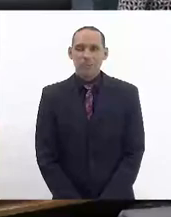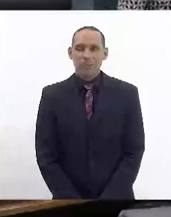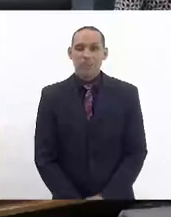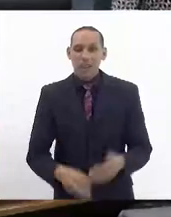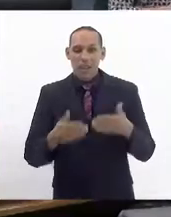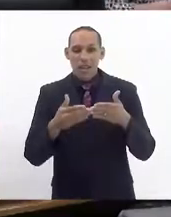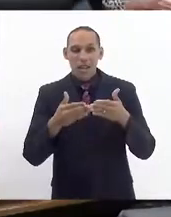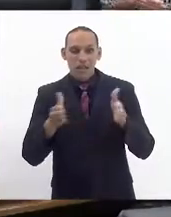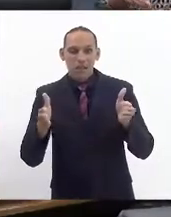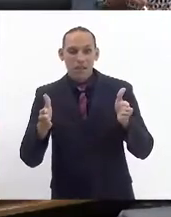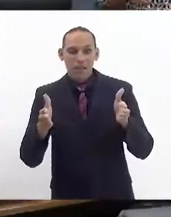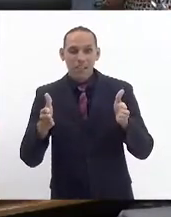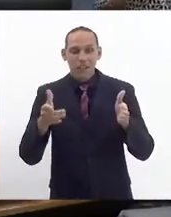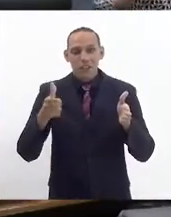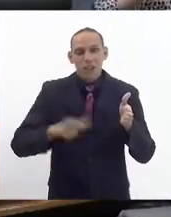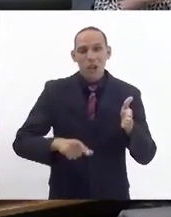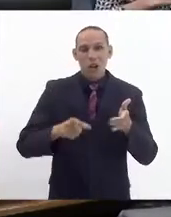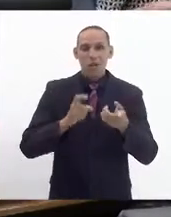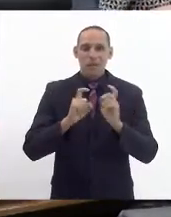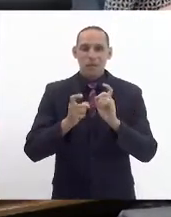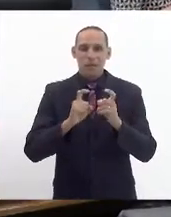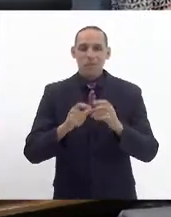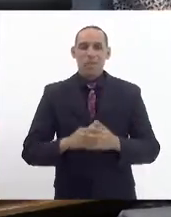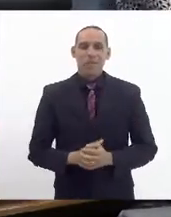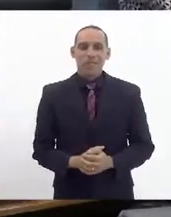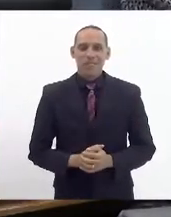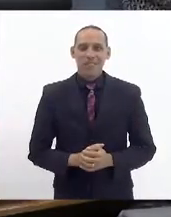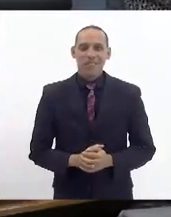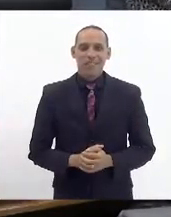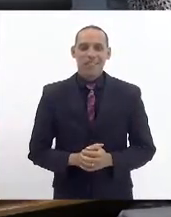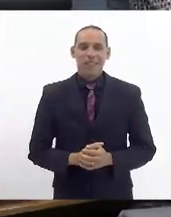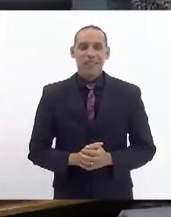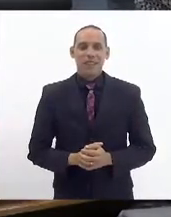Está reaberta a sessão.